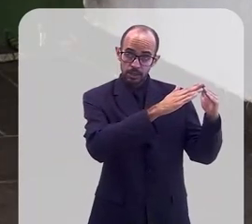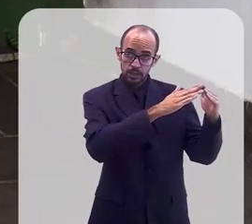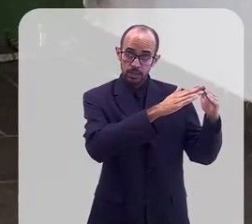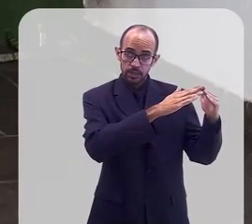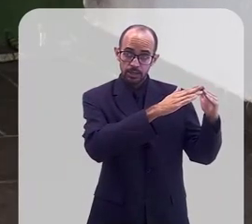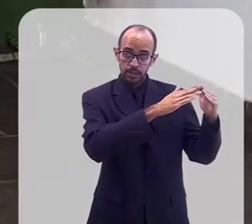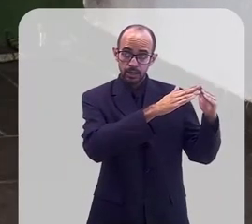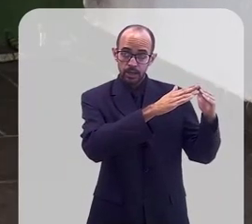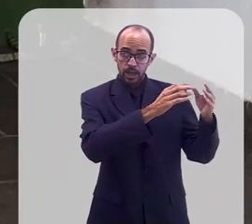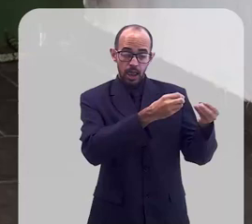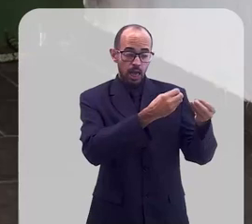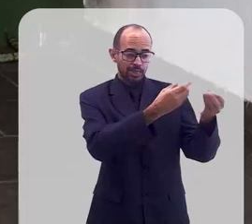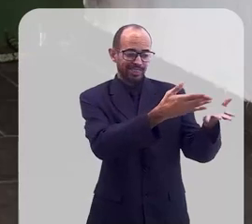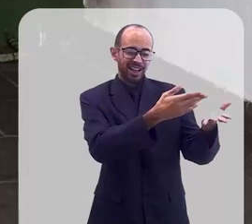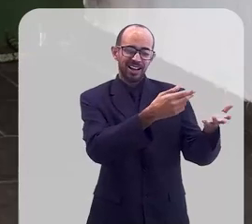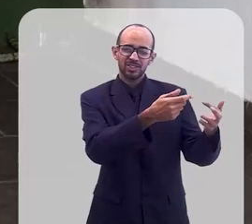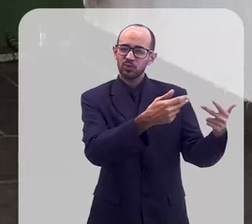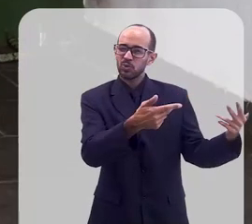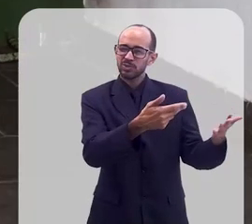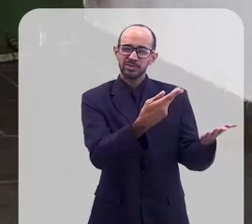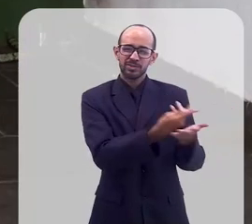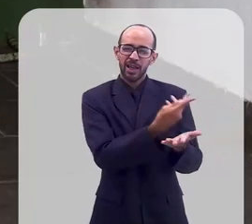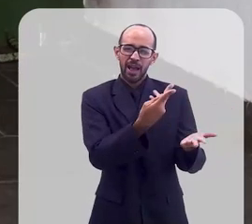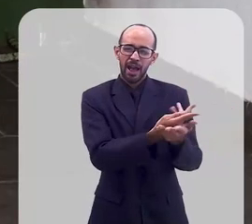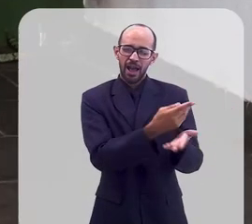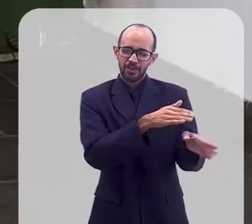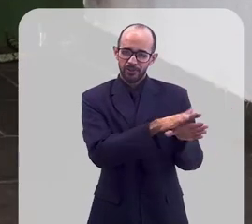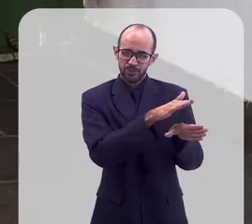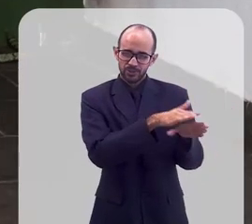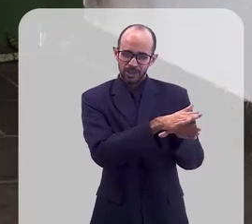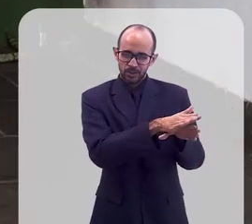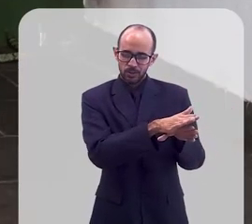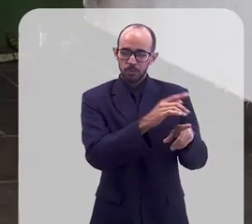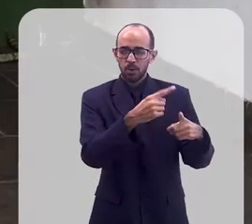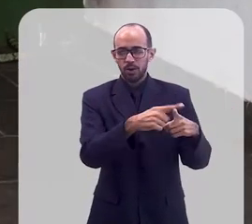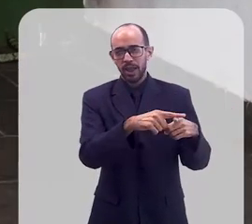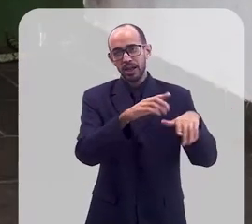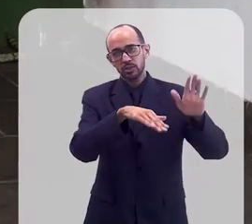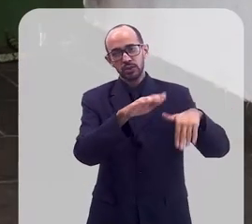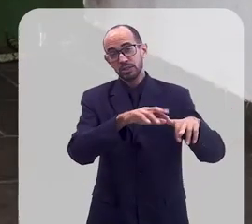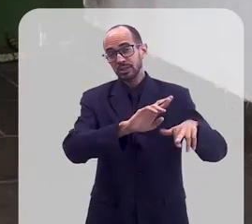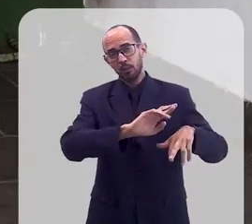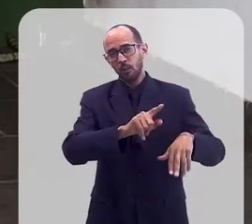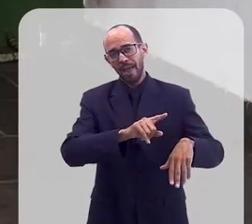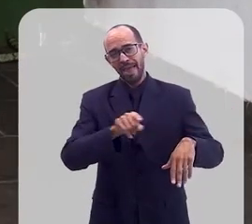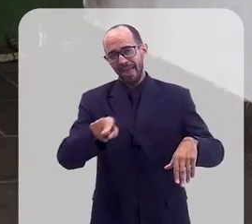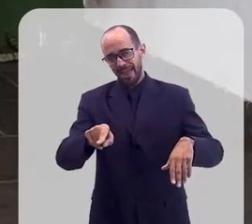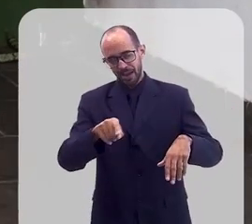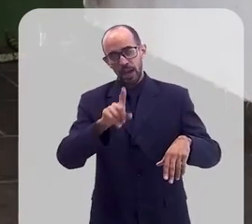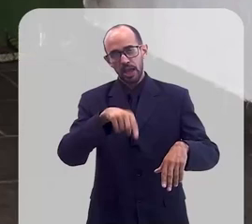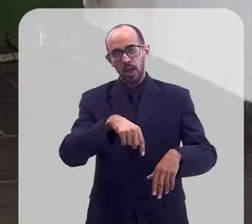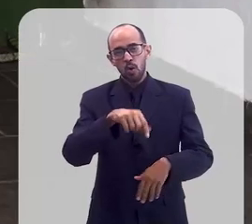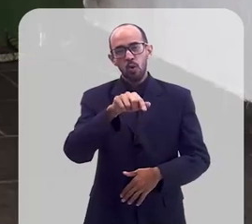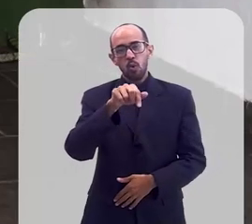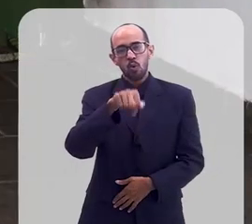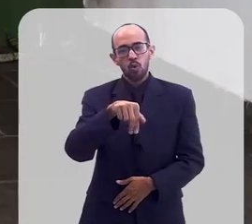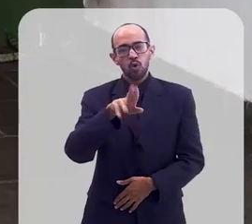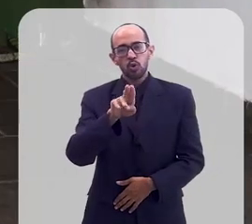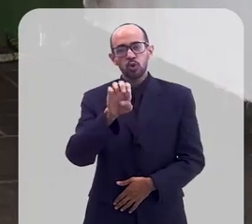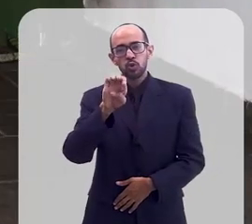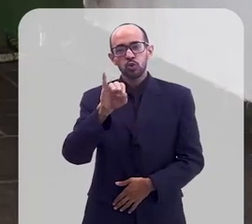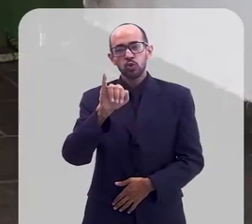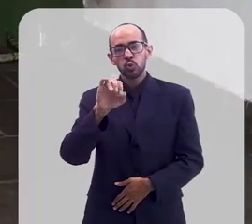dar conselho, dá veneno. Né? Ou seja, muitas vezes não é aquela entidade, é um quiumba,